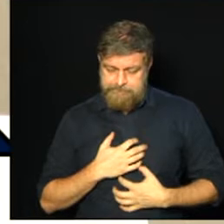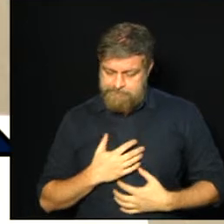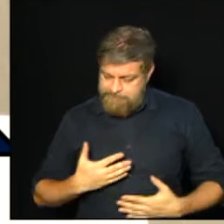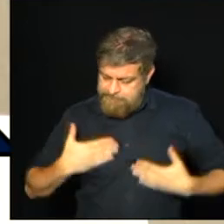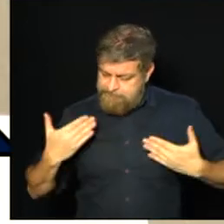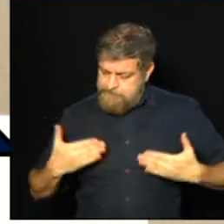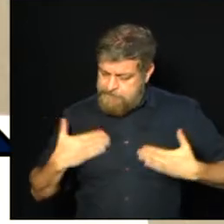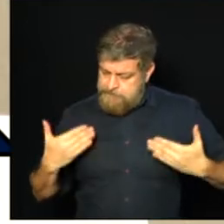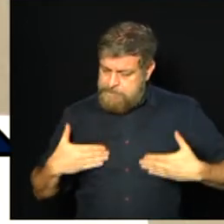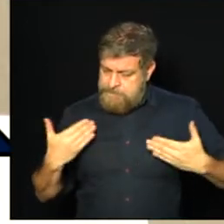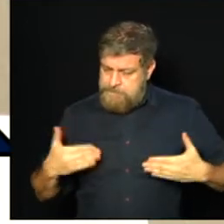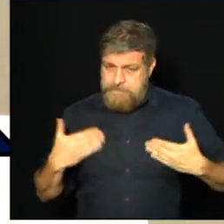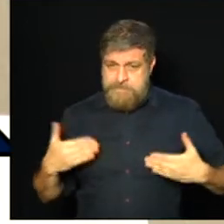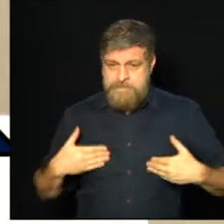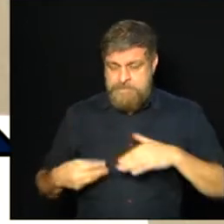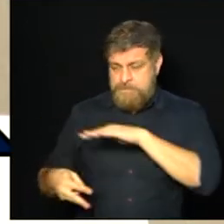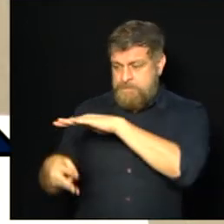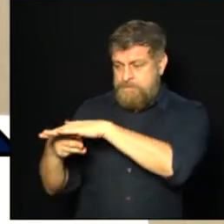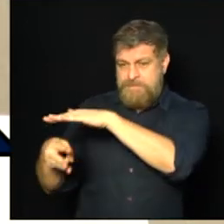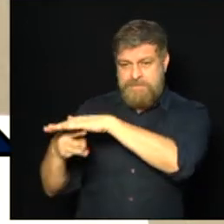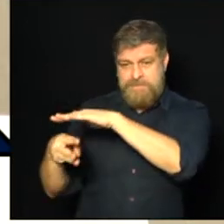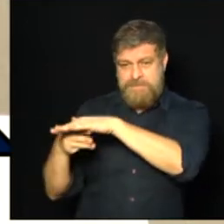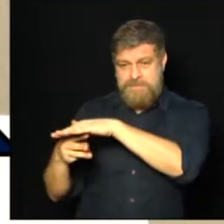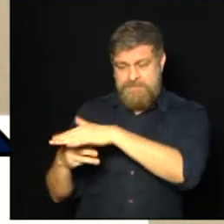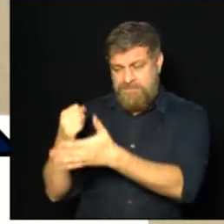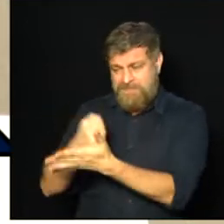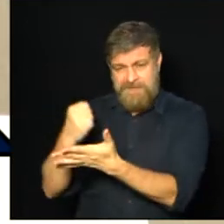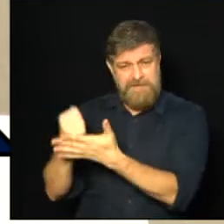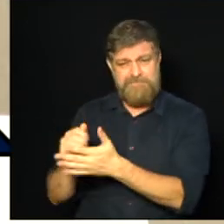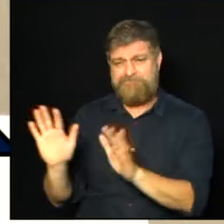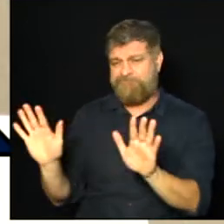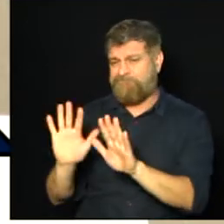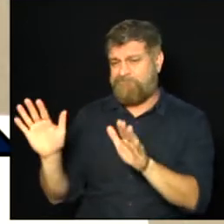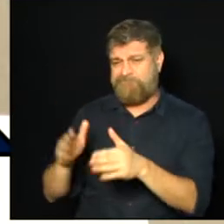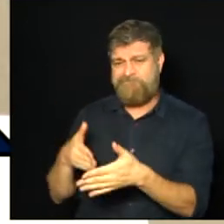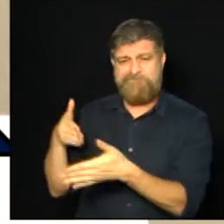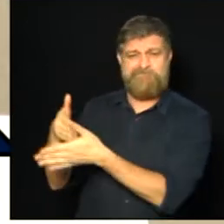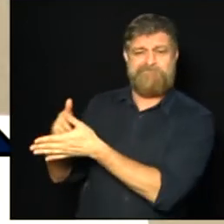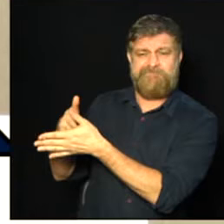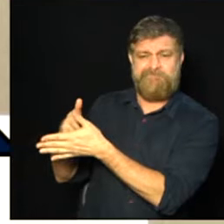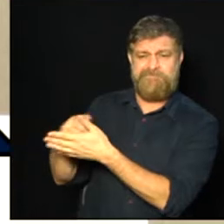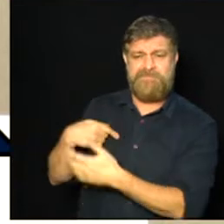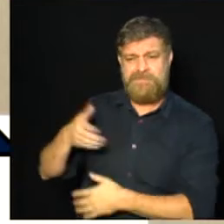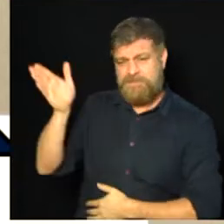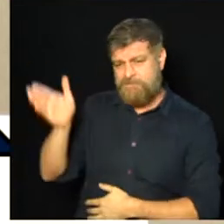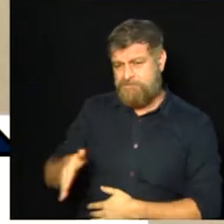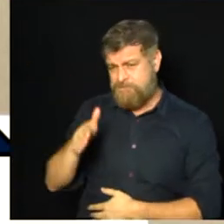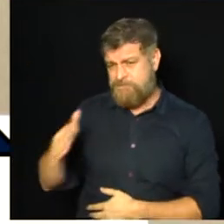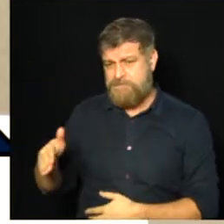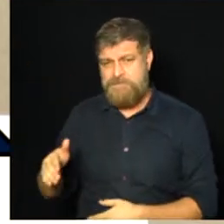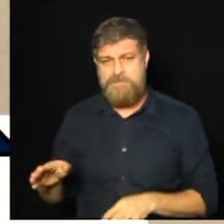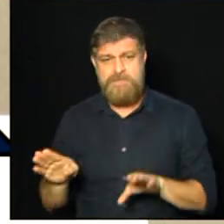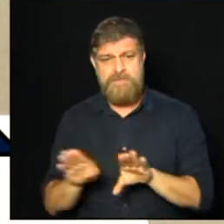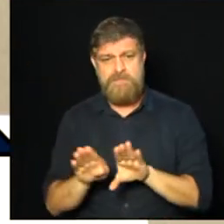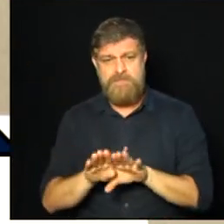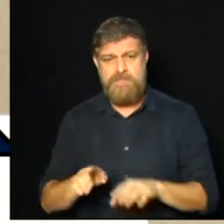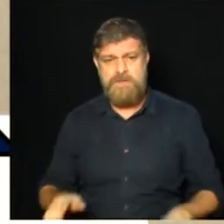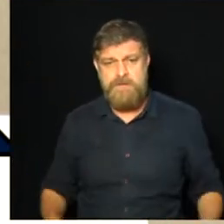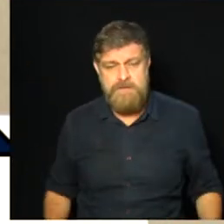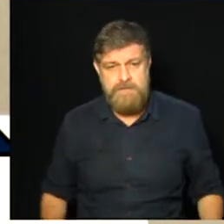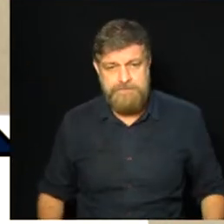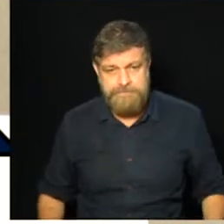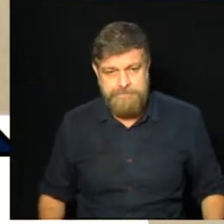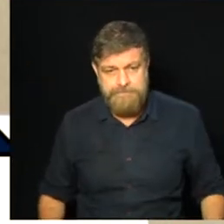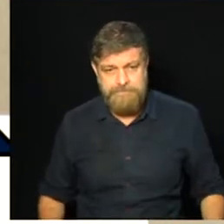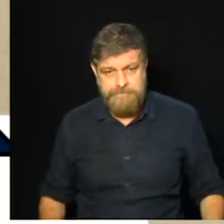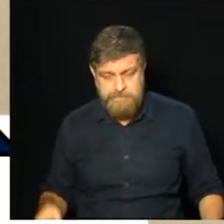que esse processo de terceirização não fosse para frente, que a gente pudesse apostar, inclusive, numa